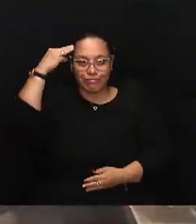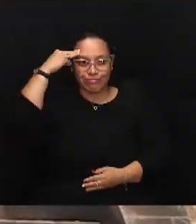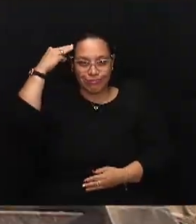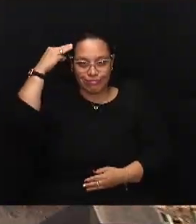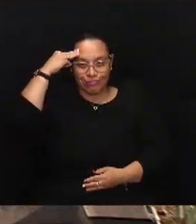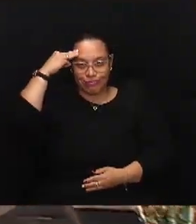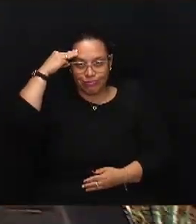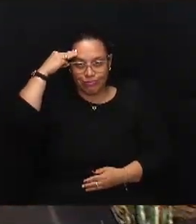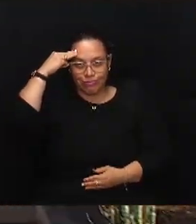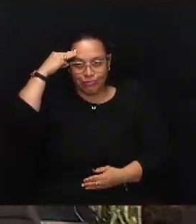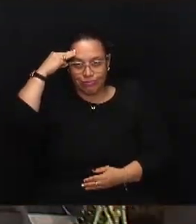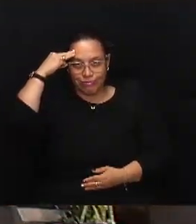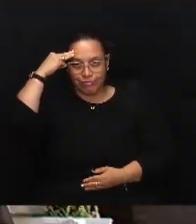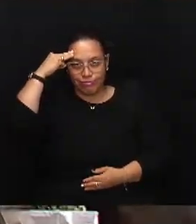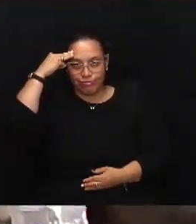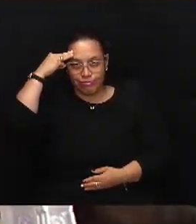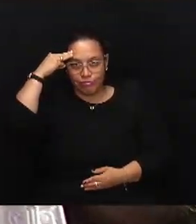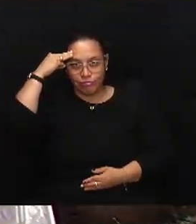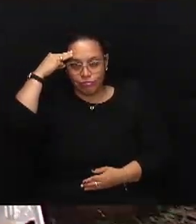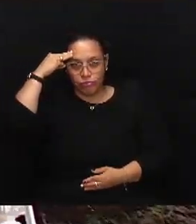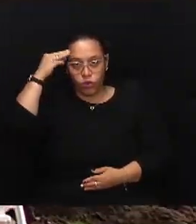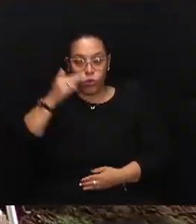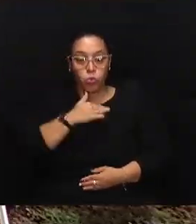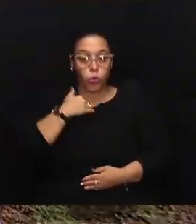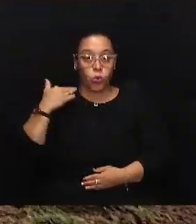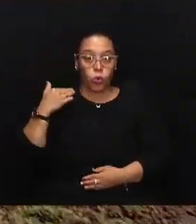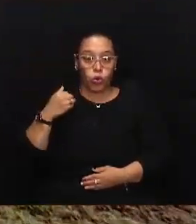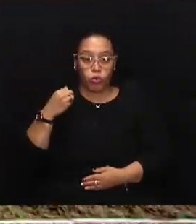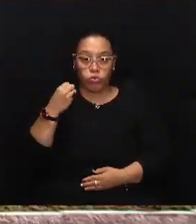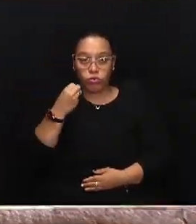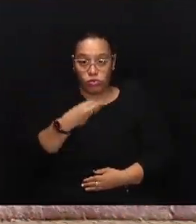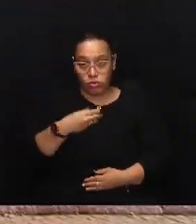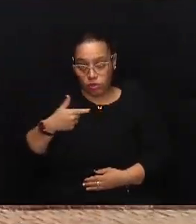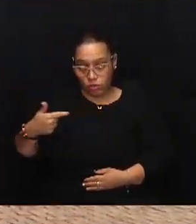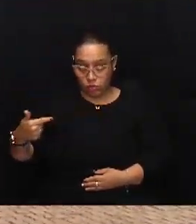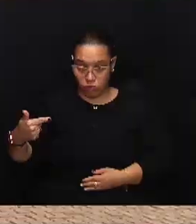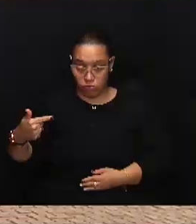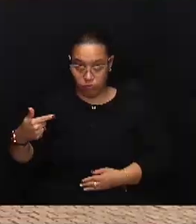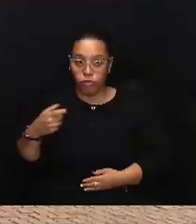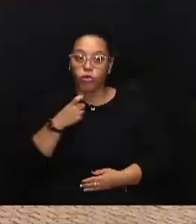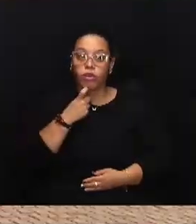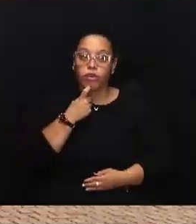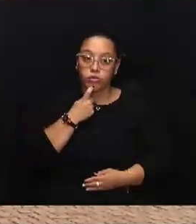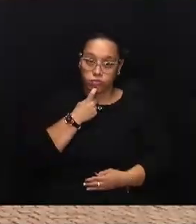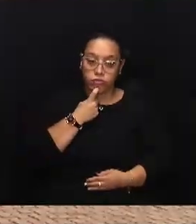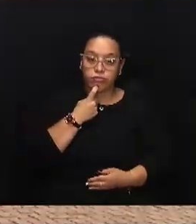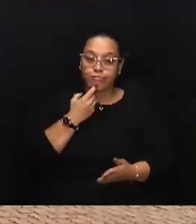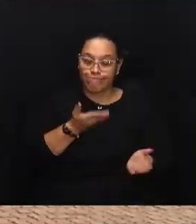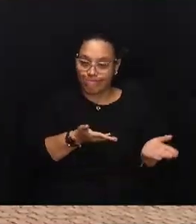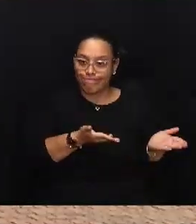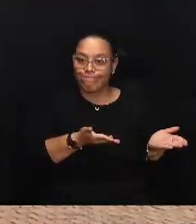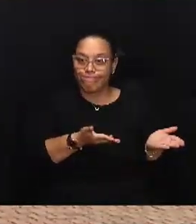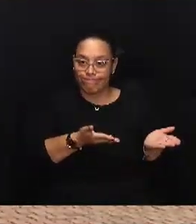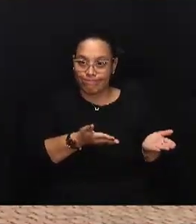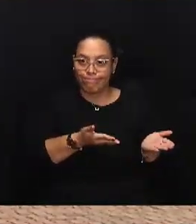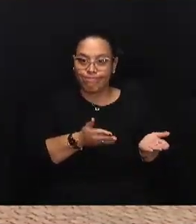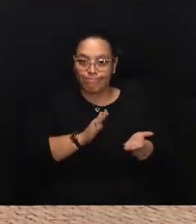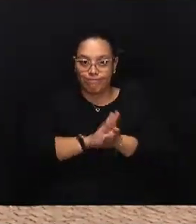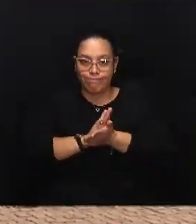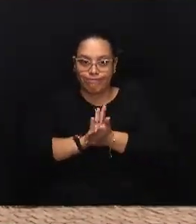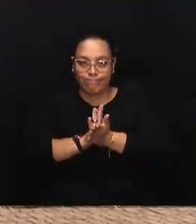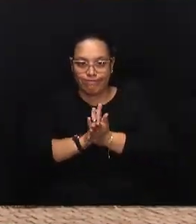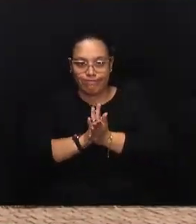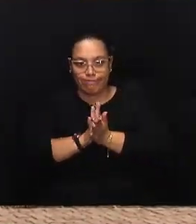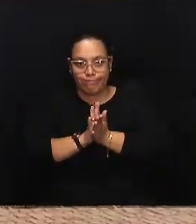soldados constitucionalistas caídos, que morreram na Revolução de 32, os campineiros que dedicaram, se sacrificaram